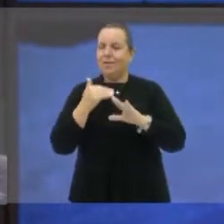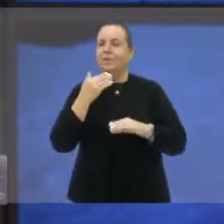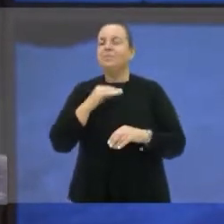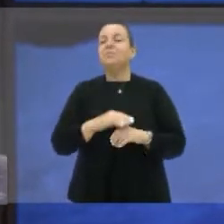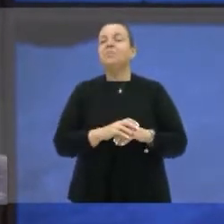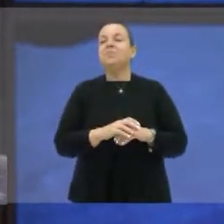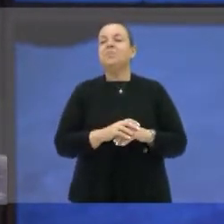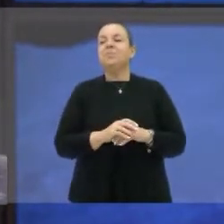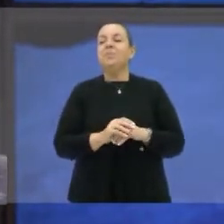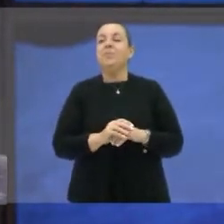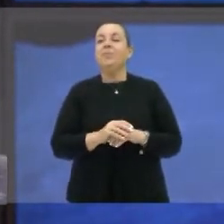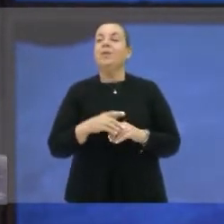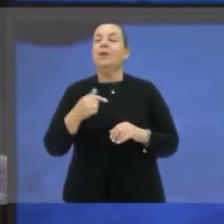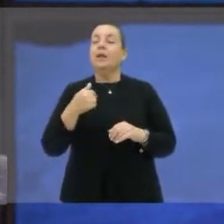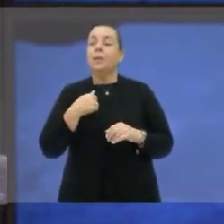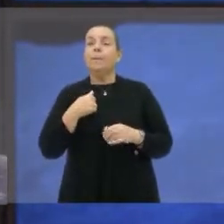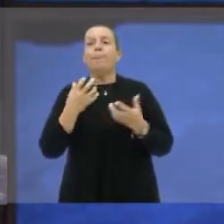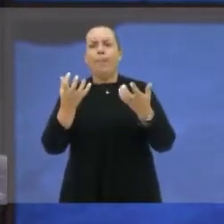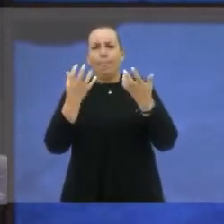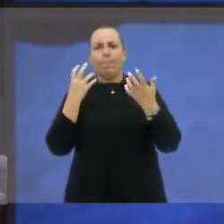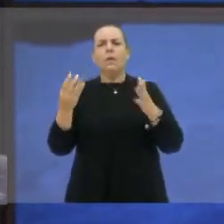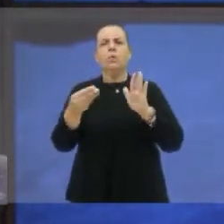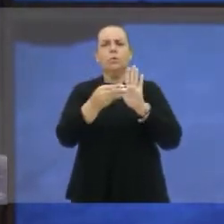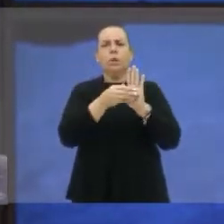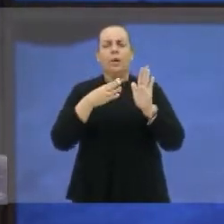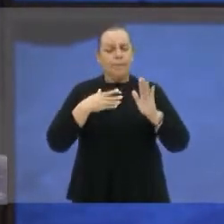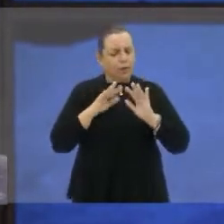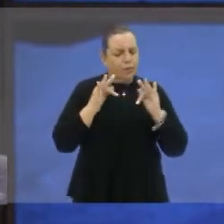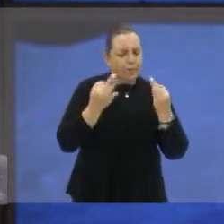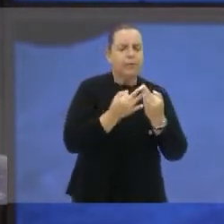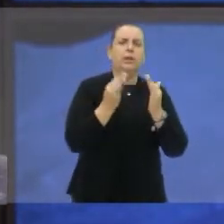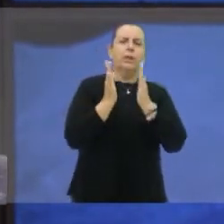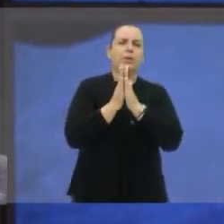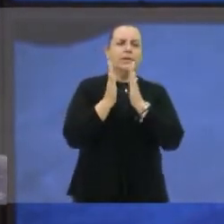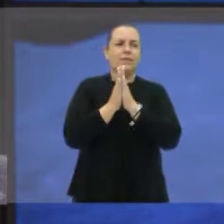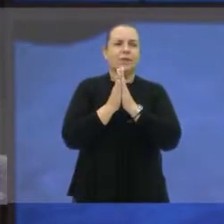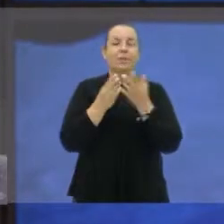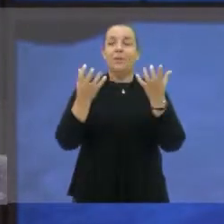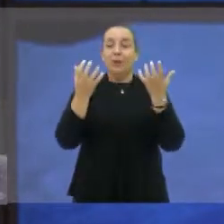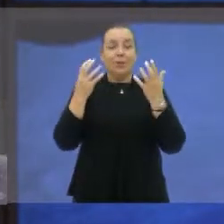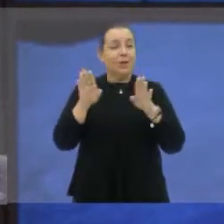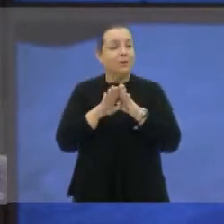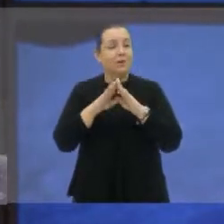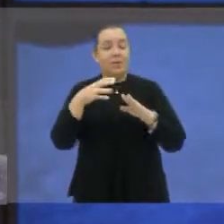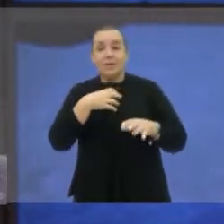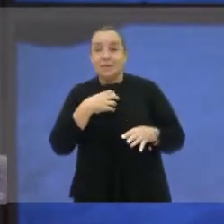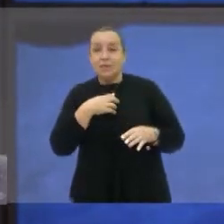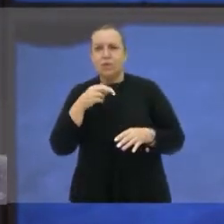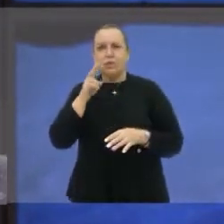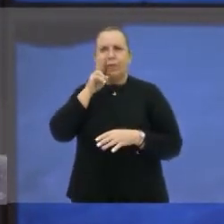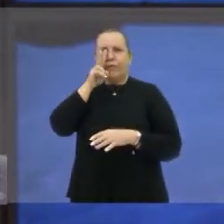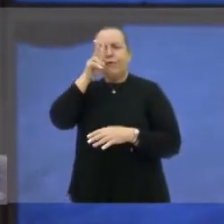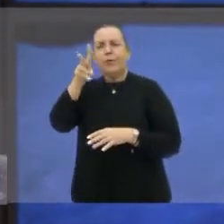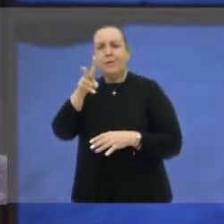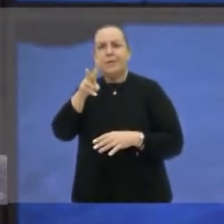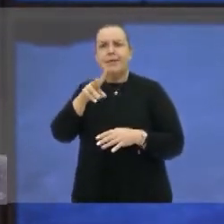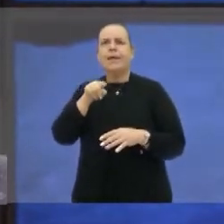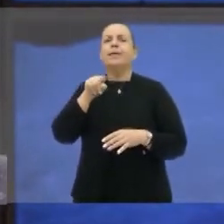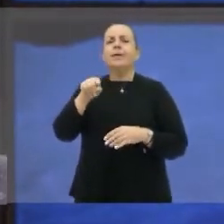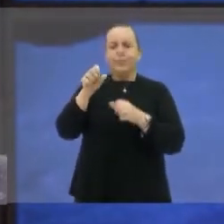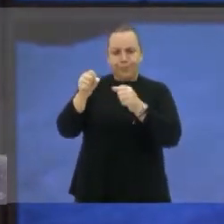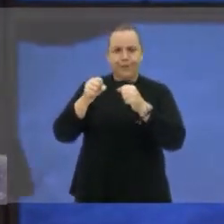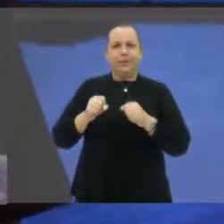041-3221-6060. Diga, Padre Kleber, eu quero que o Senhor coloque a minha família em oração. Eu quero também sentir esta força. Eu quero sentir esse